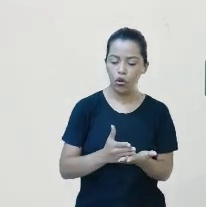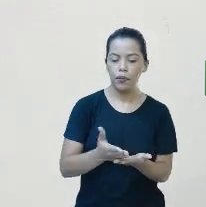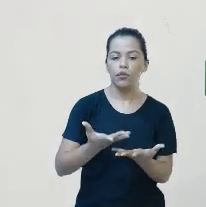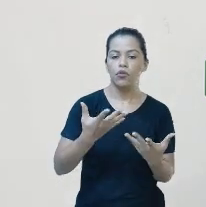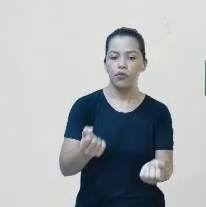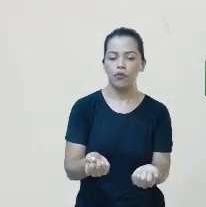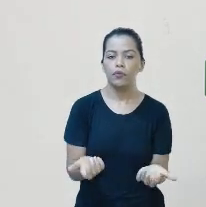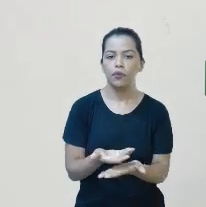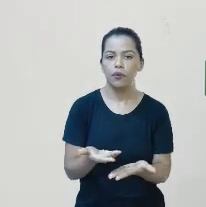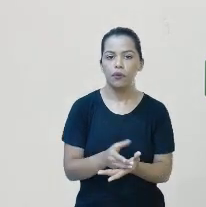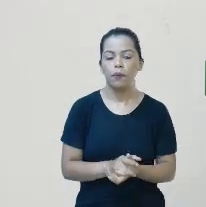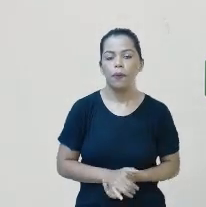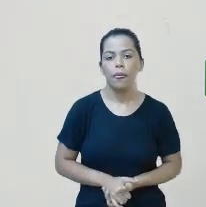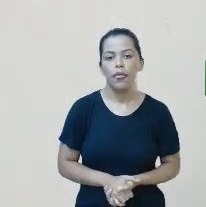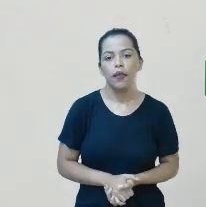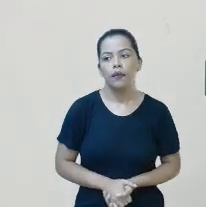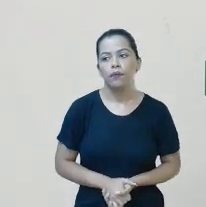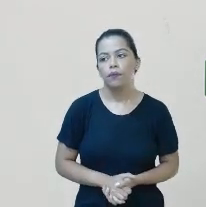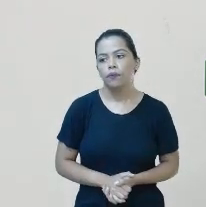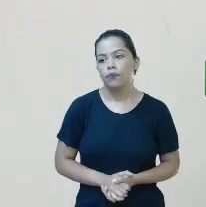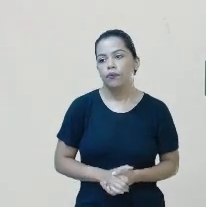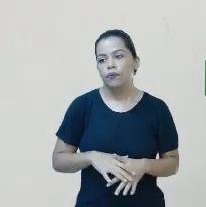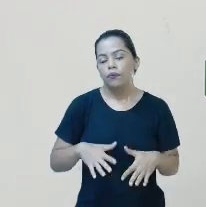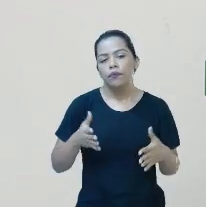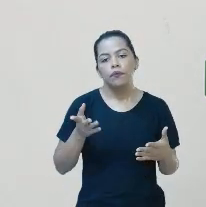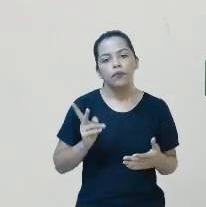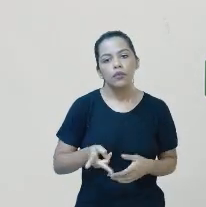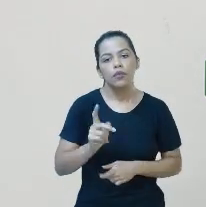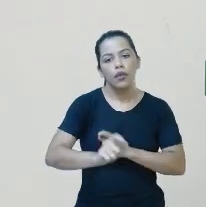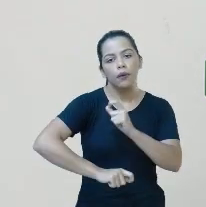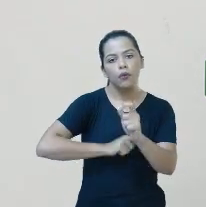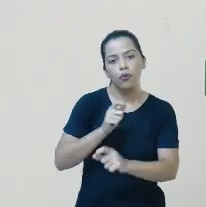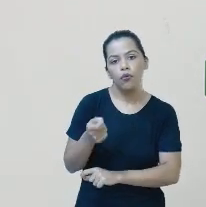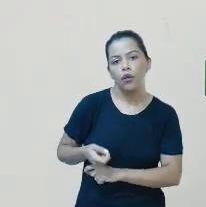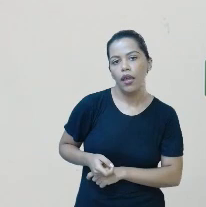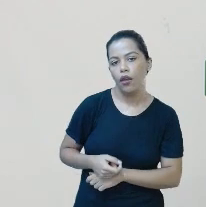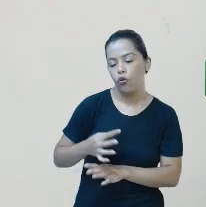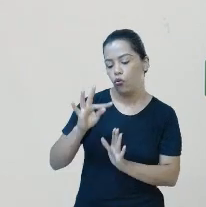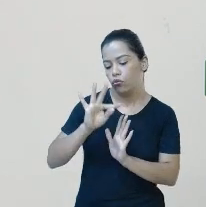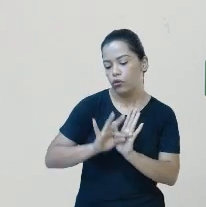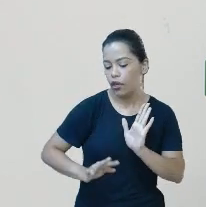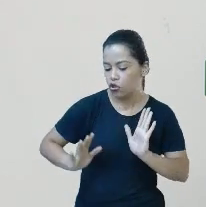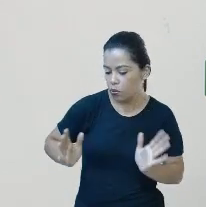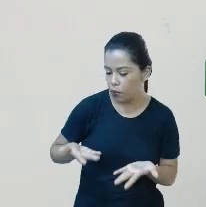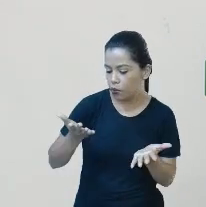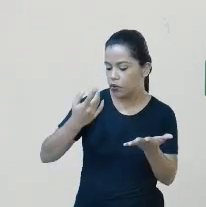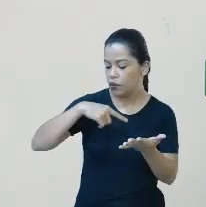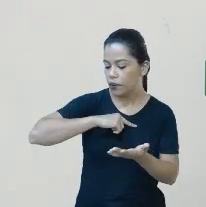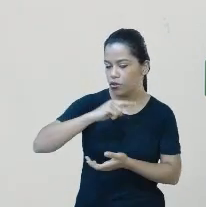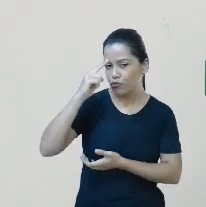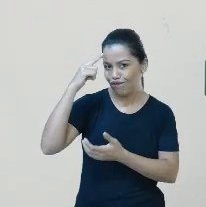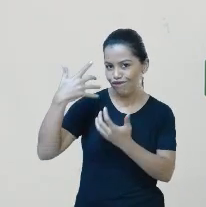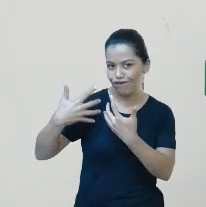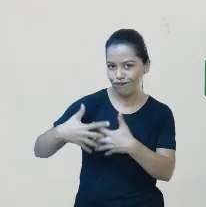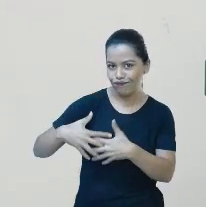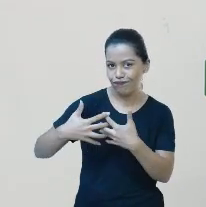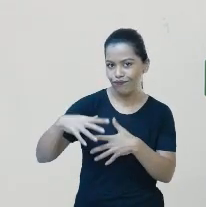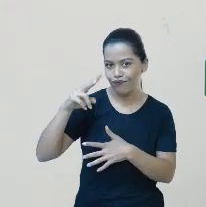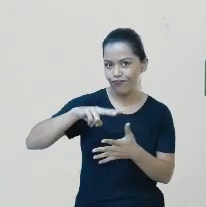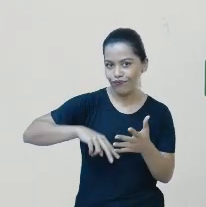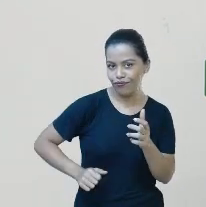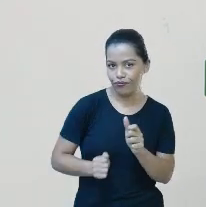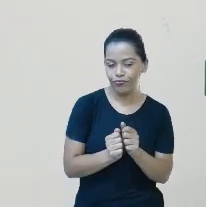vamos começar. Como sempre, com aquela palavra motivacional que faz a gente pensar um pouquinho. Vamos lá? Leia